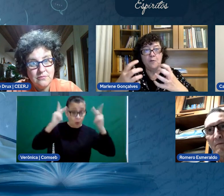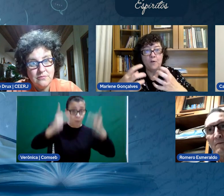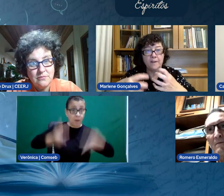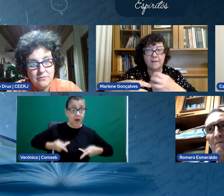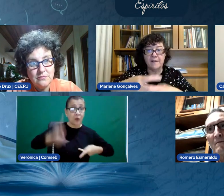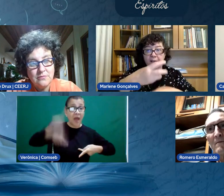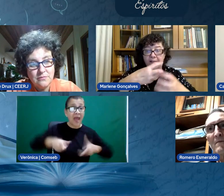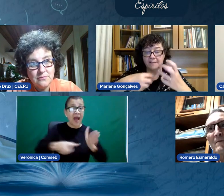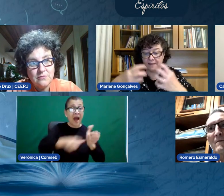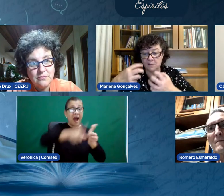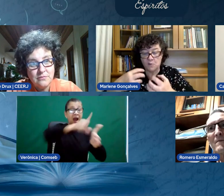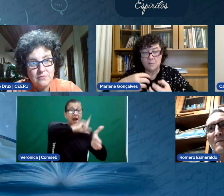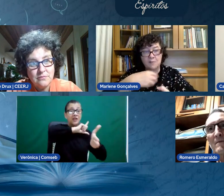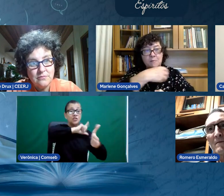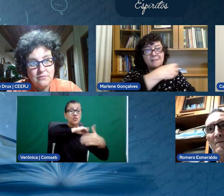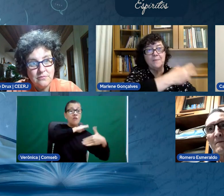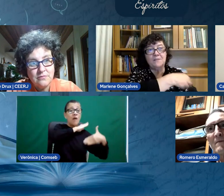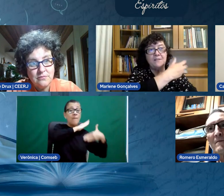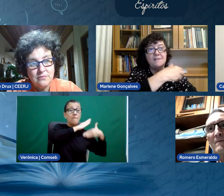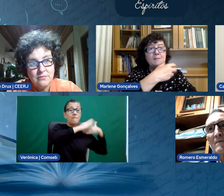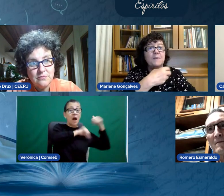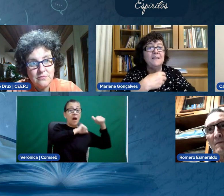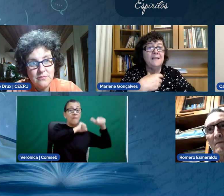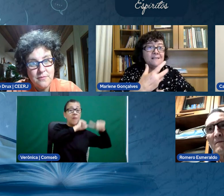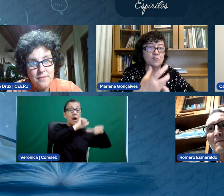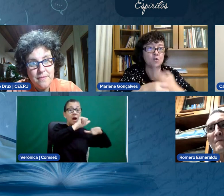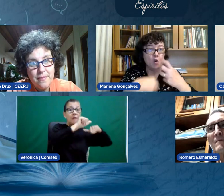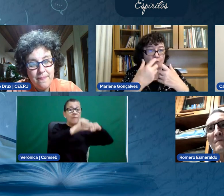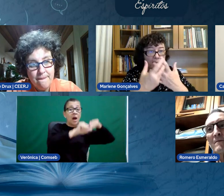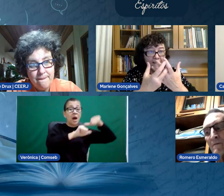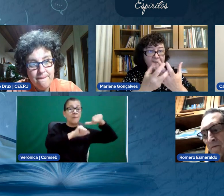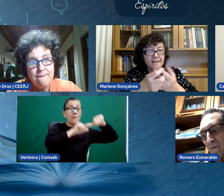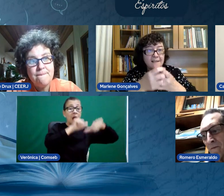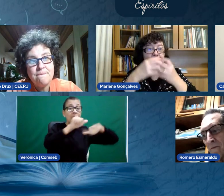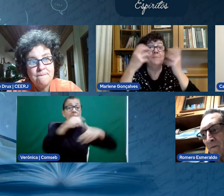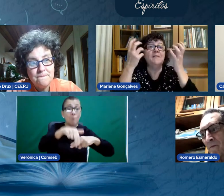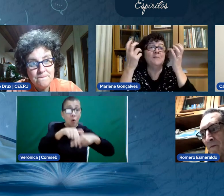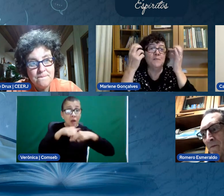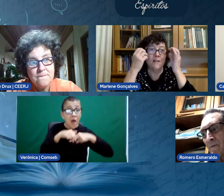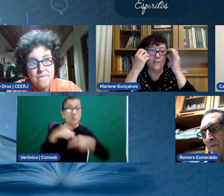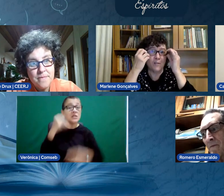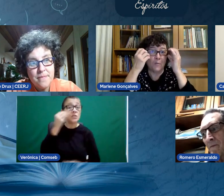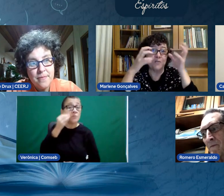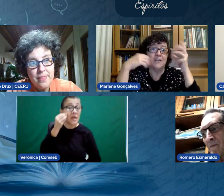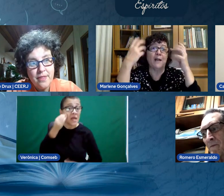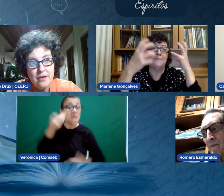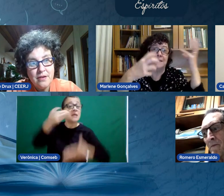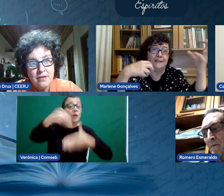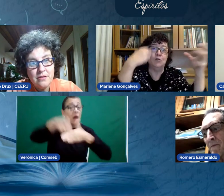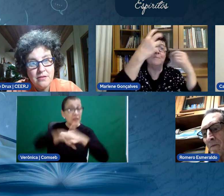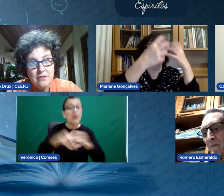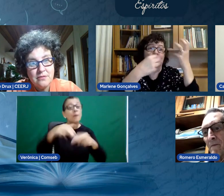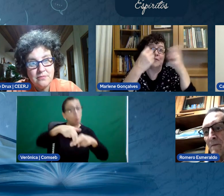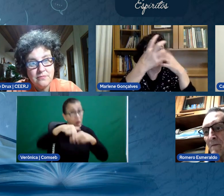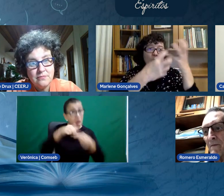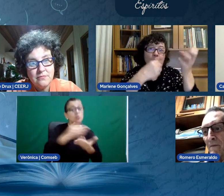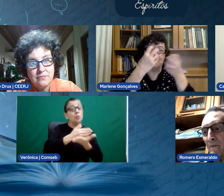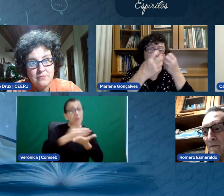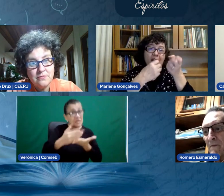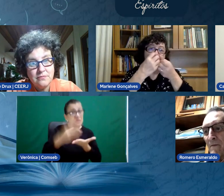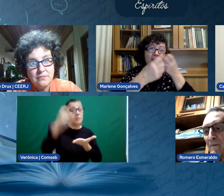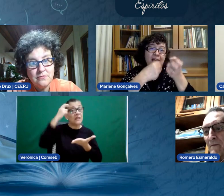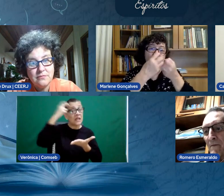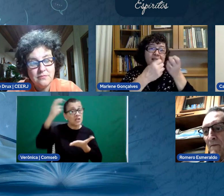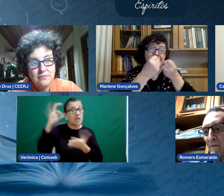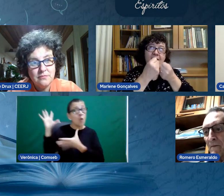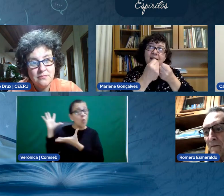em que ele foi se transformando, mas a partir das experiências todas que esse princípio inteligente pôde ir captando, absorvendo,